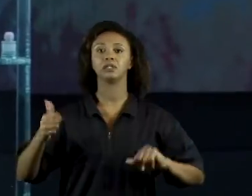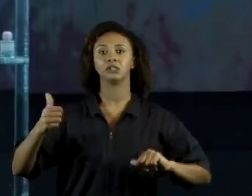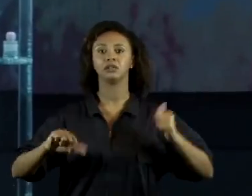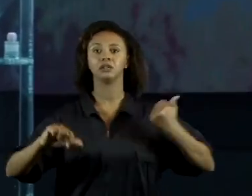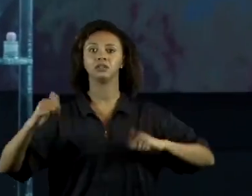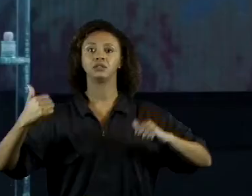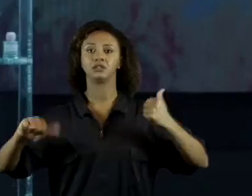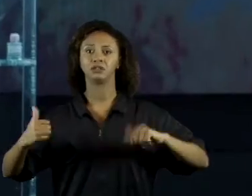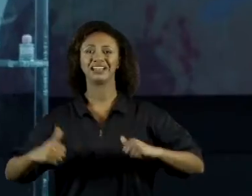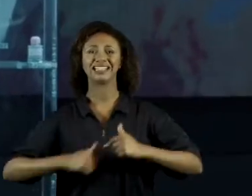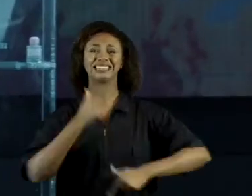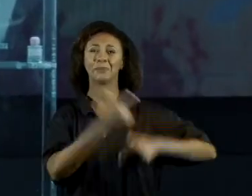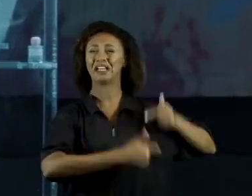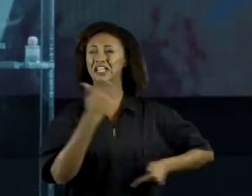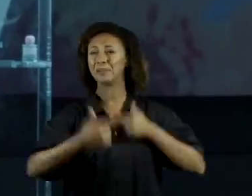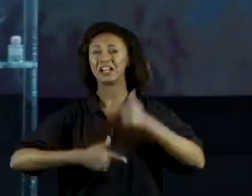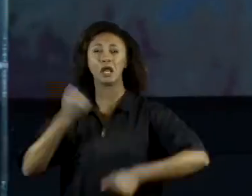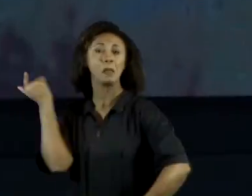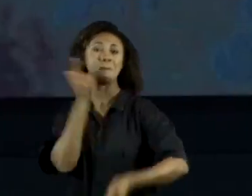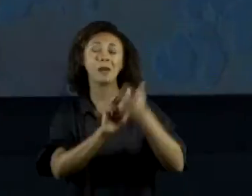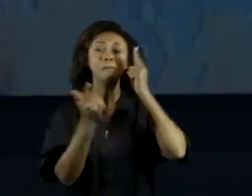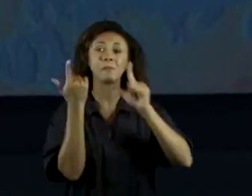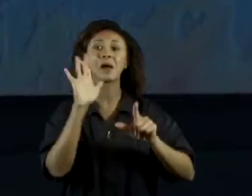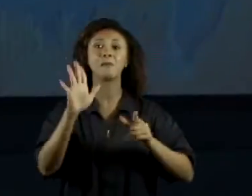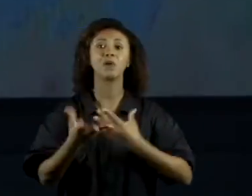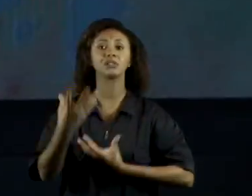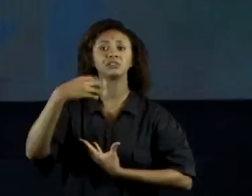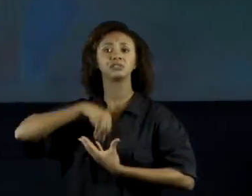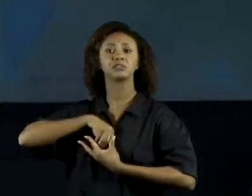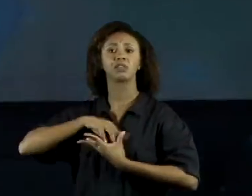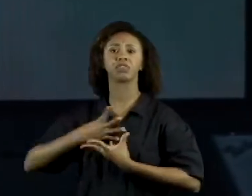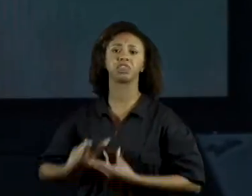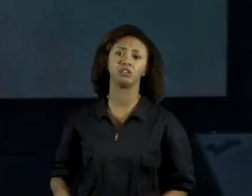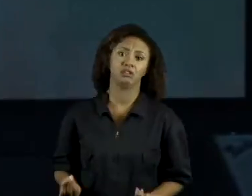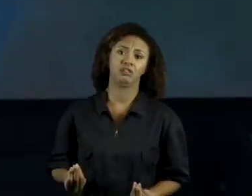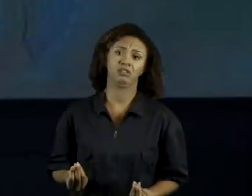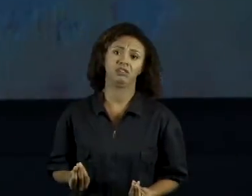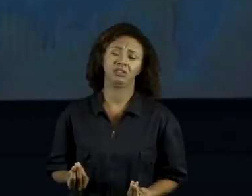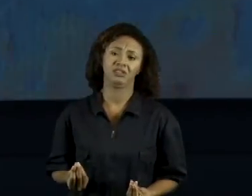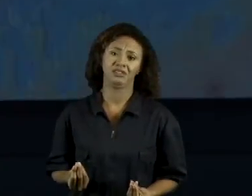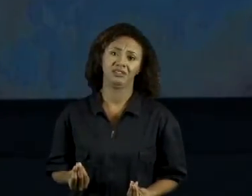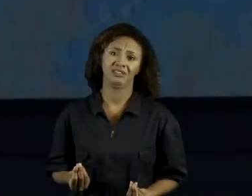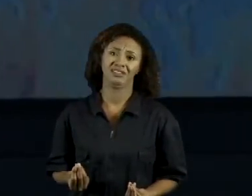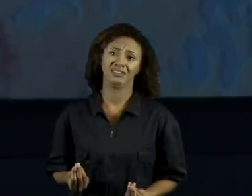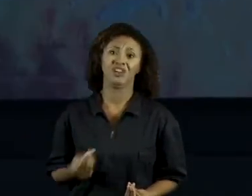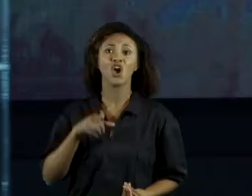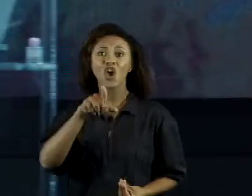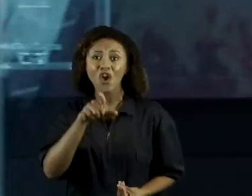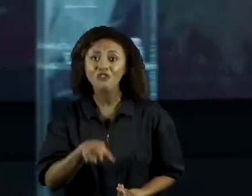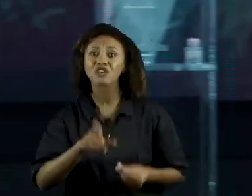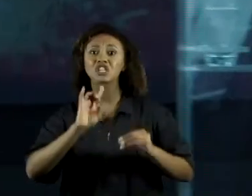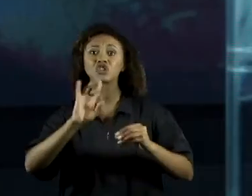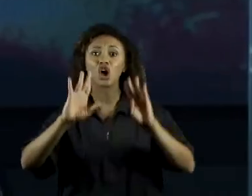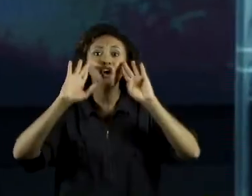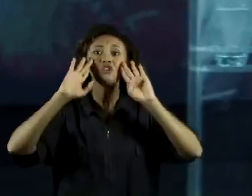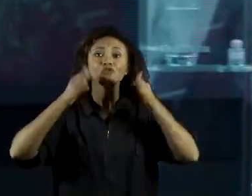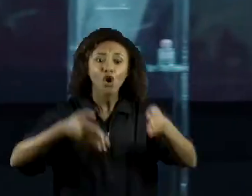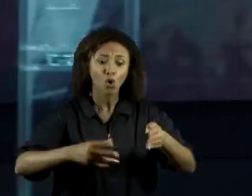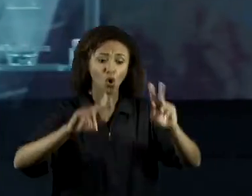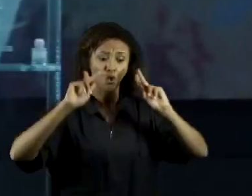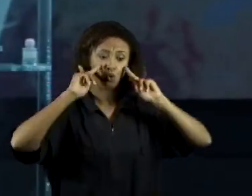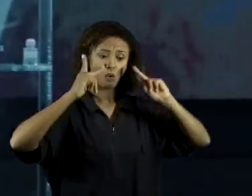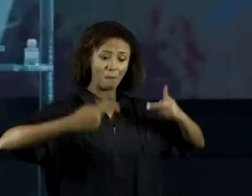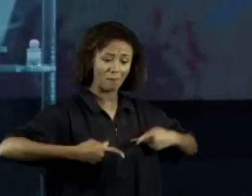Por quê? Porque você está usando os dons, as habilidades de Deus para um propósito humano, que não é o propósito de